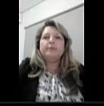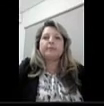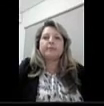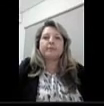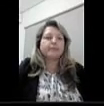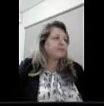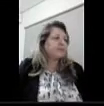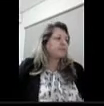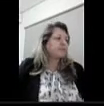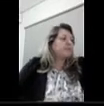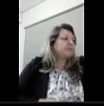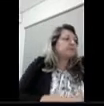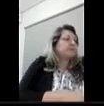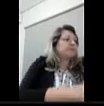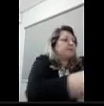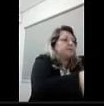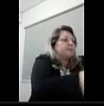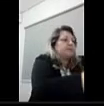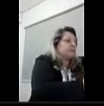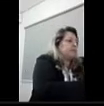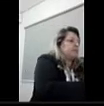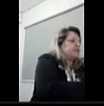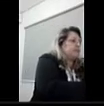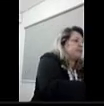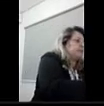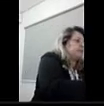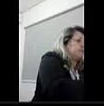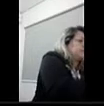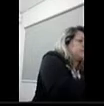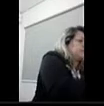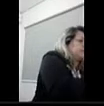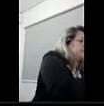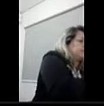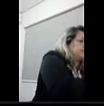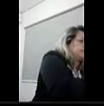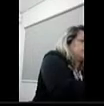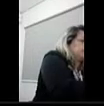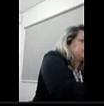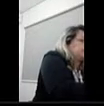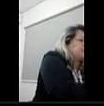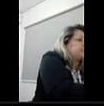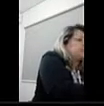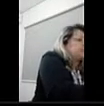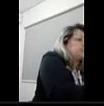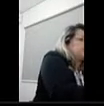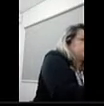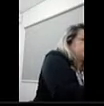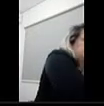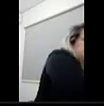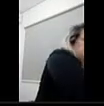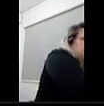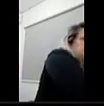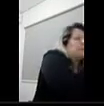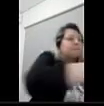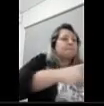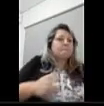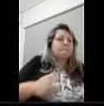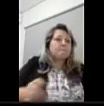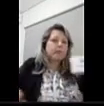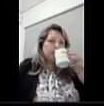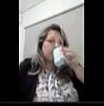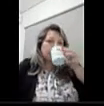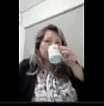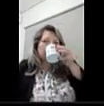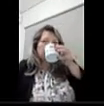reforço, é tudo aquilo que aumenta a probabilidade de um comportamento continuar acontecendo, né? De um comportamento